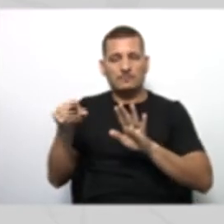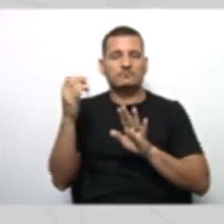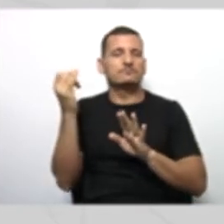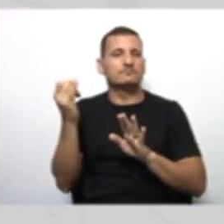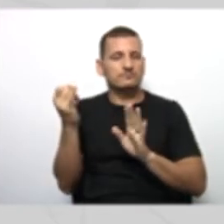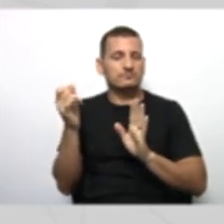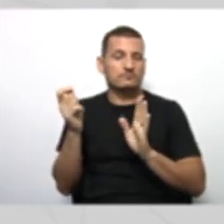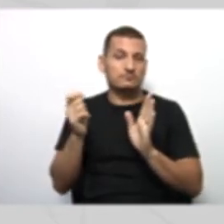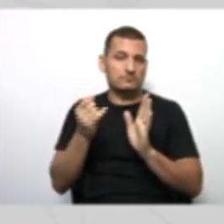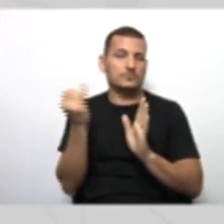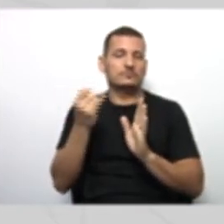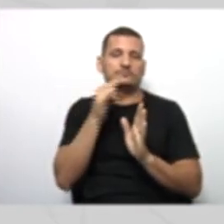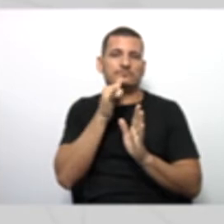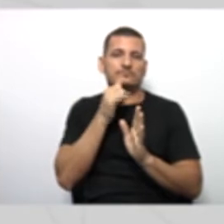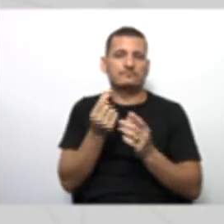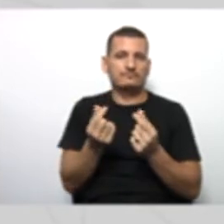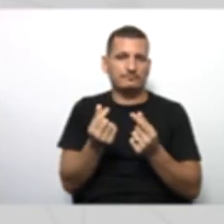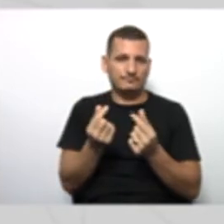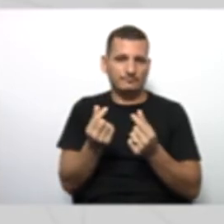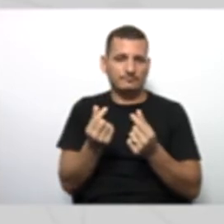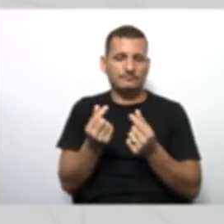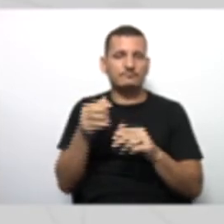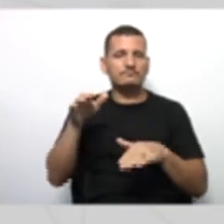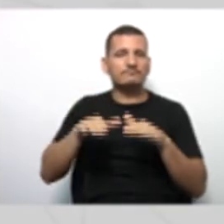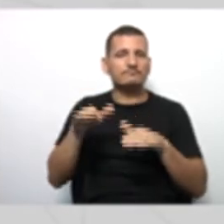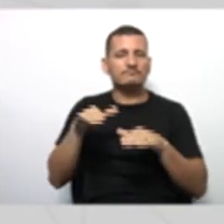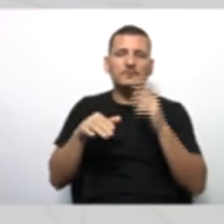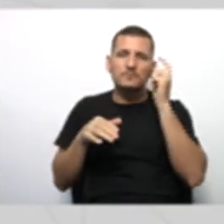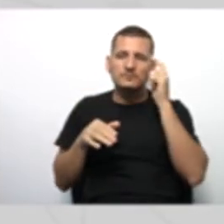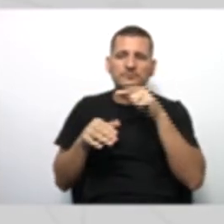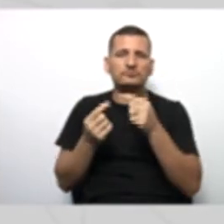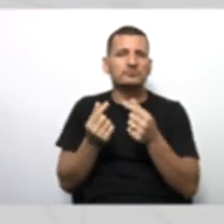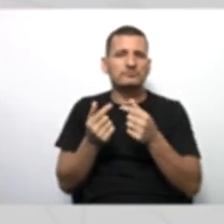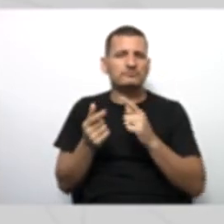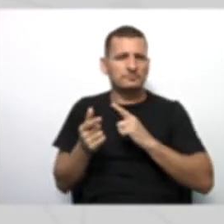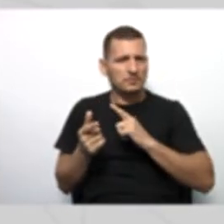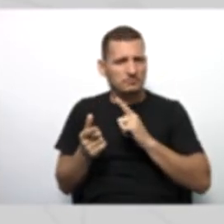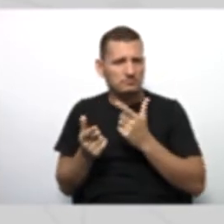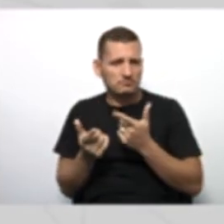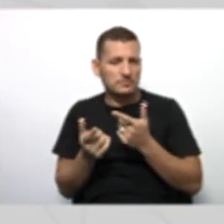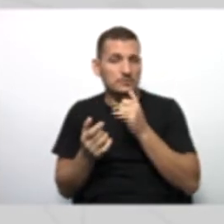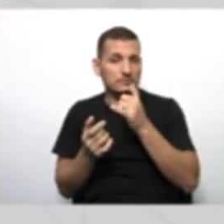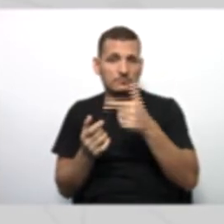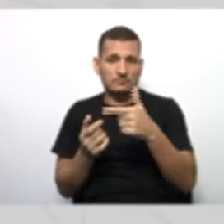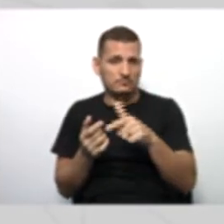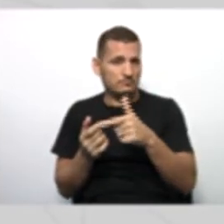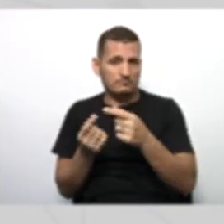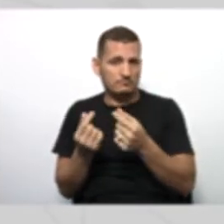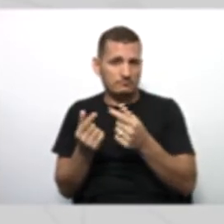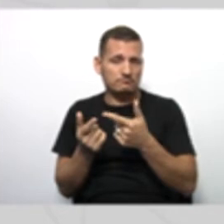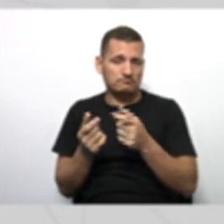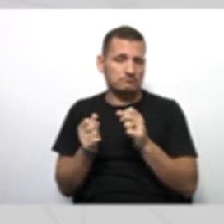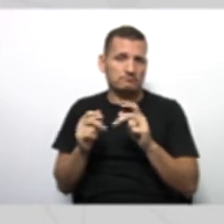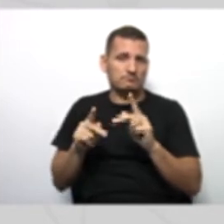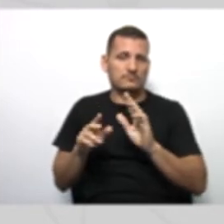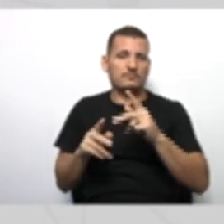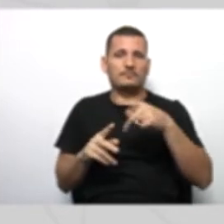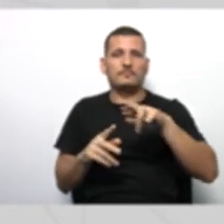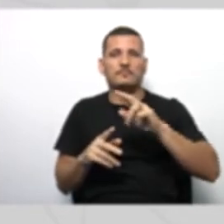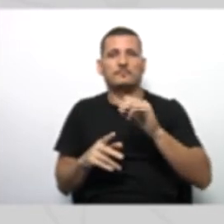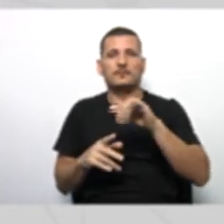novas informações, então eu posso fazer conversas, entrevistas, realizar novas reuniões, análise da lista